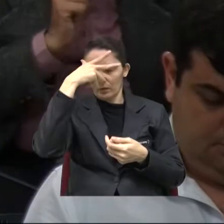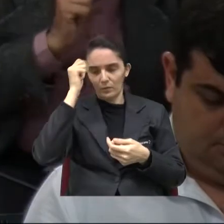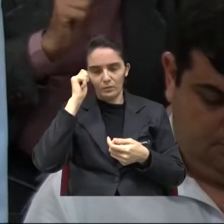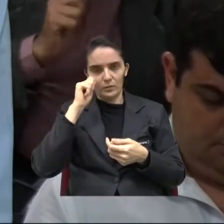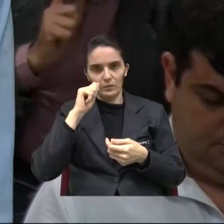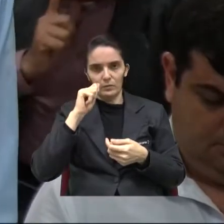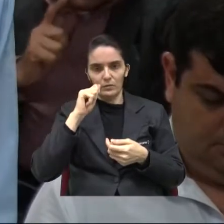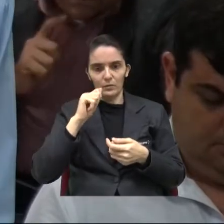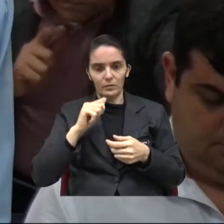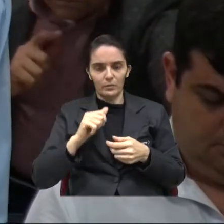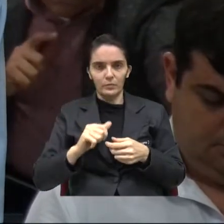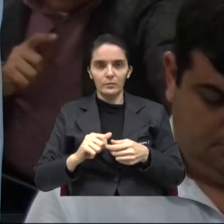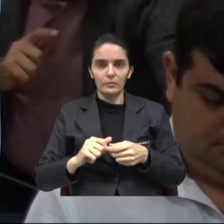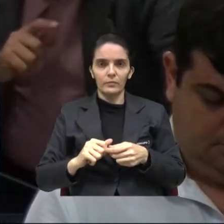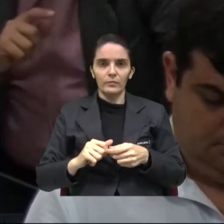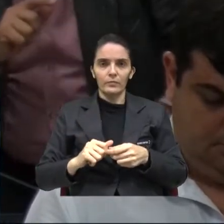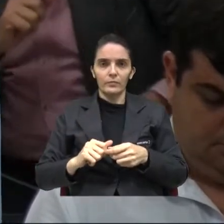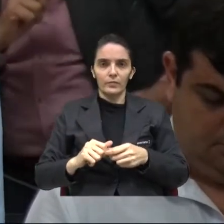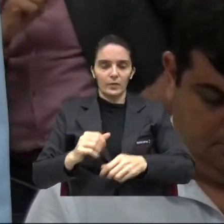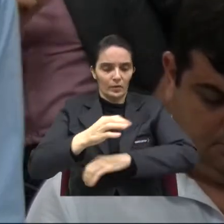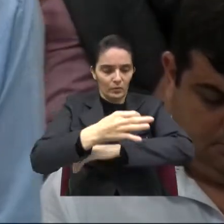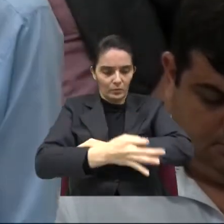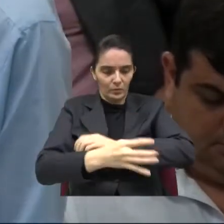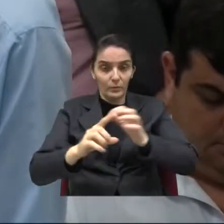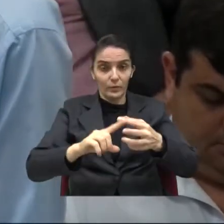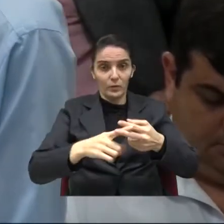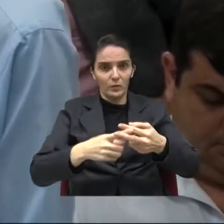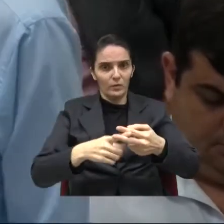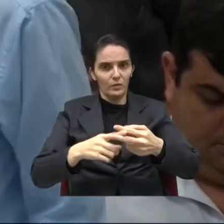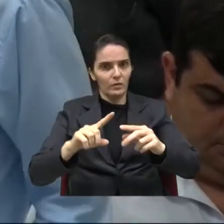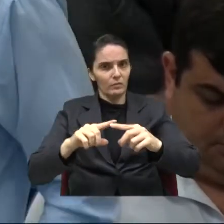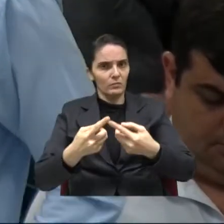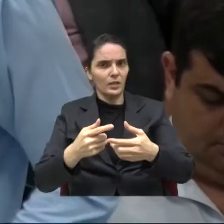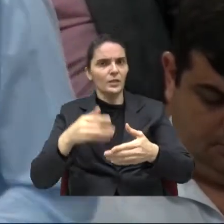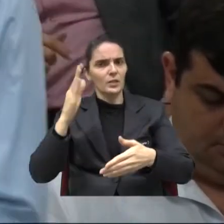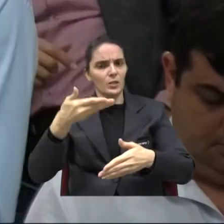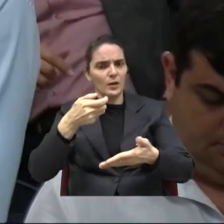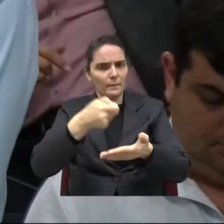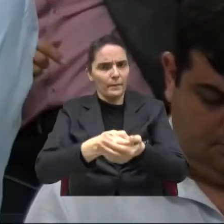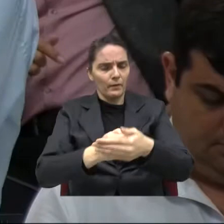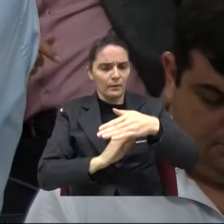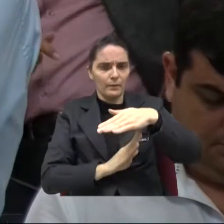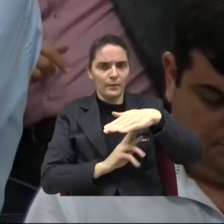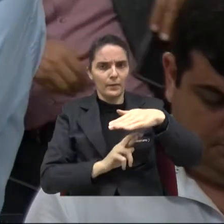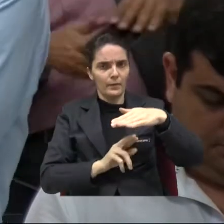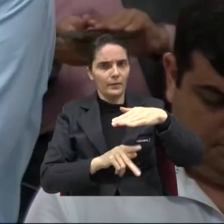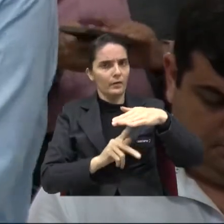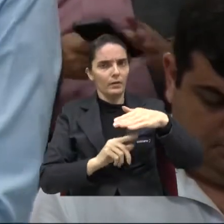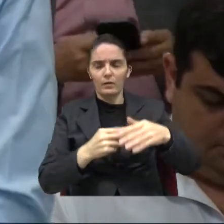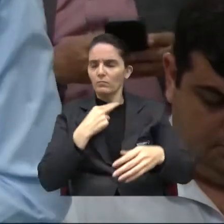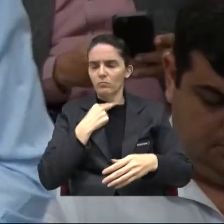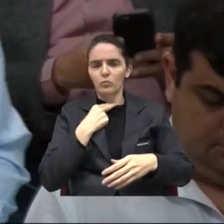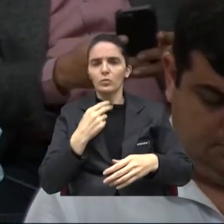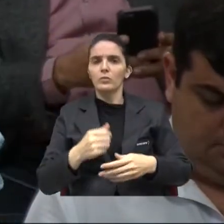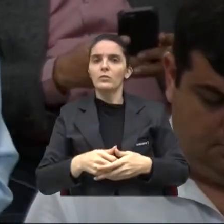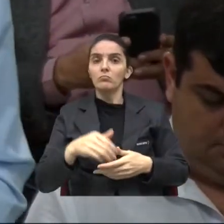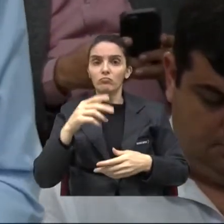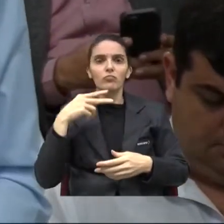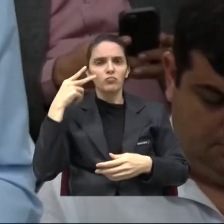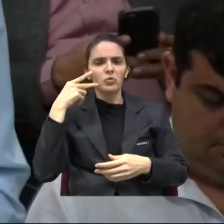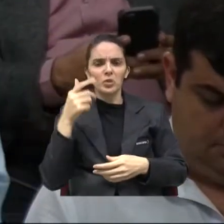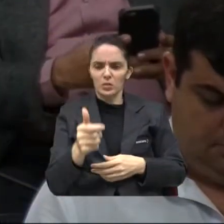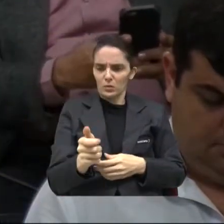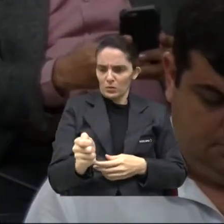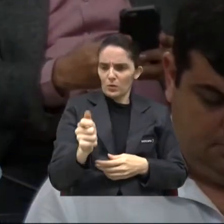serviço que já é pago para a BRK. E eu acredito que isso não é feito. Como vereadores que podem ter foto, isso, aquilo, é muito bom, nós